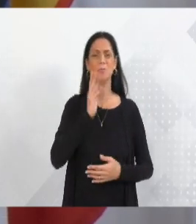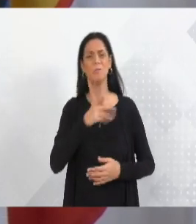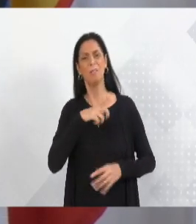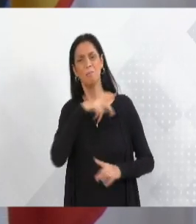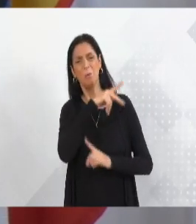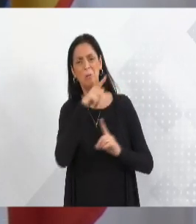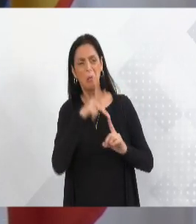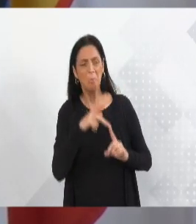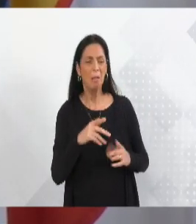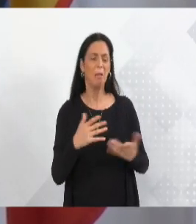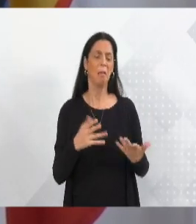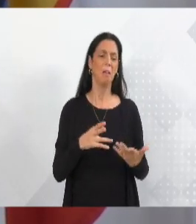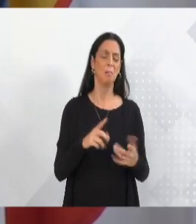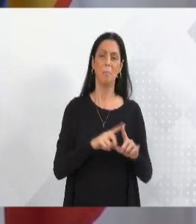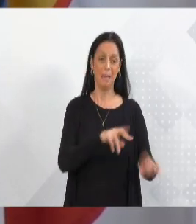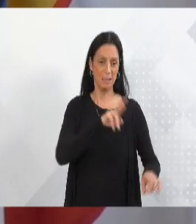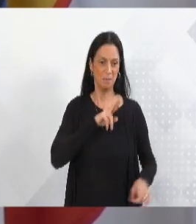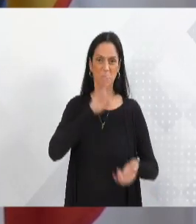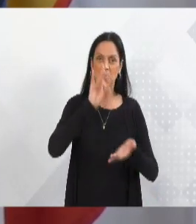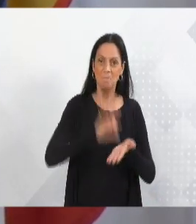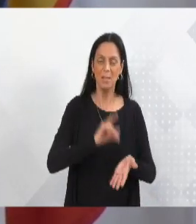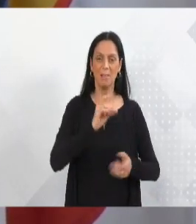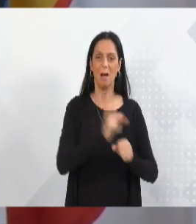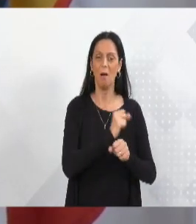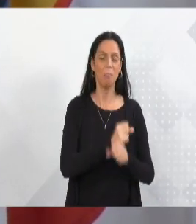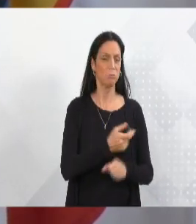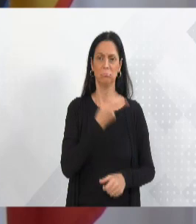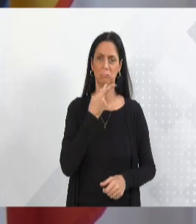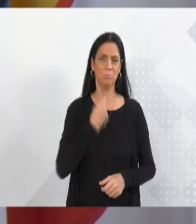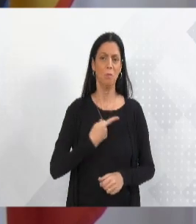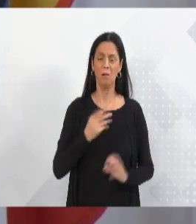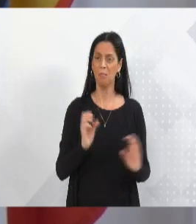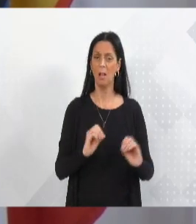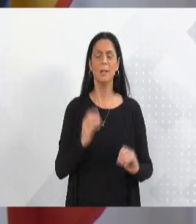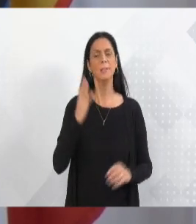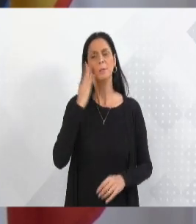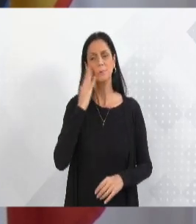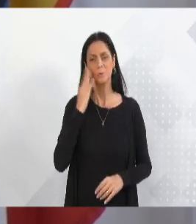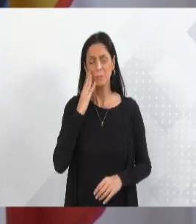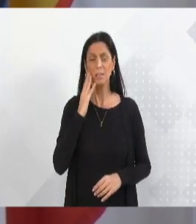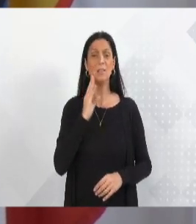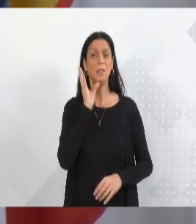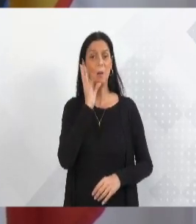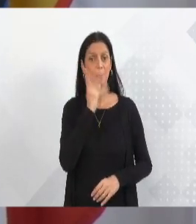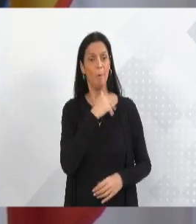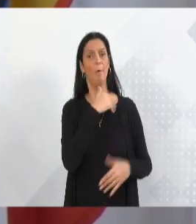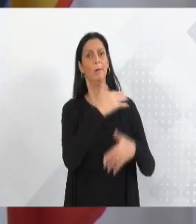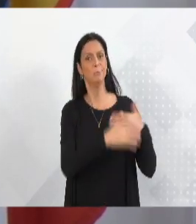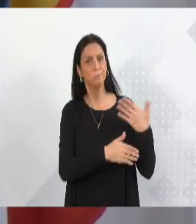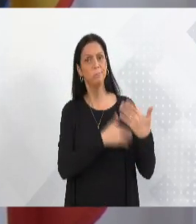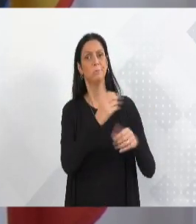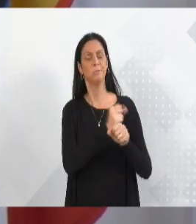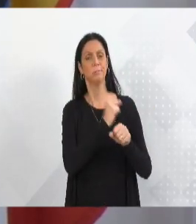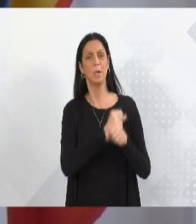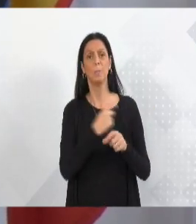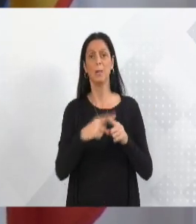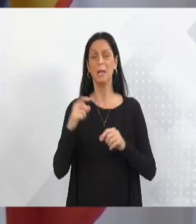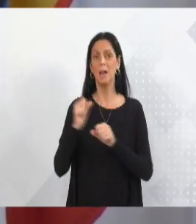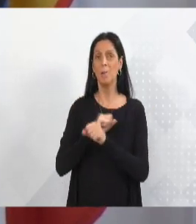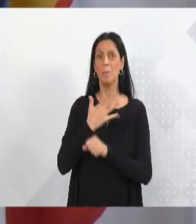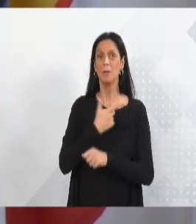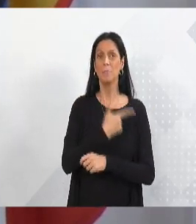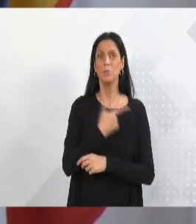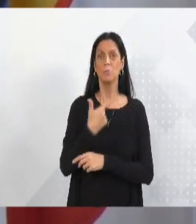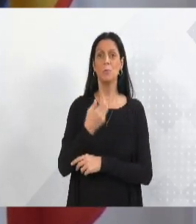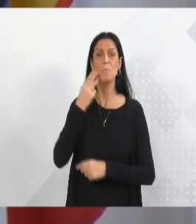condição e a gente sabe como funciona. Não é da noite para o dia que vai se desencadear qualquer coisa, ainda mais uma obra no valor de quase 22 milhões de